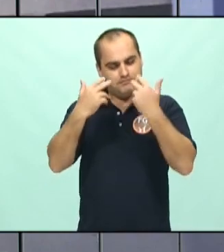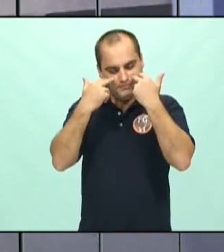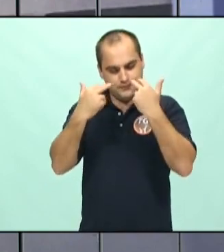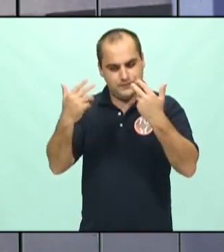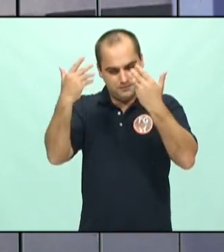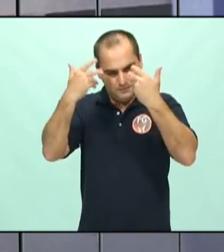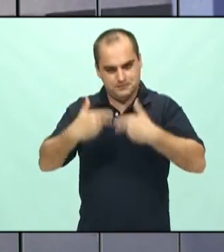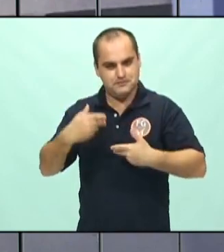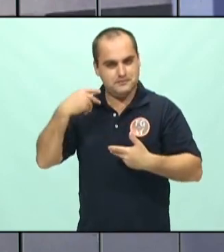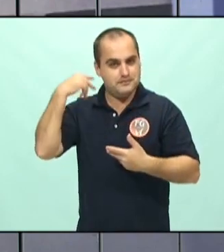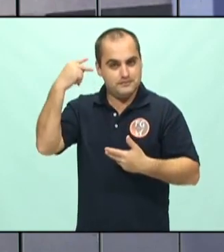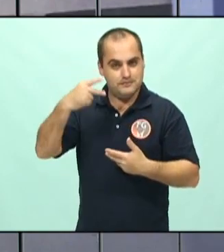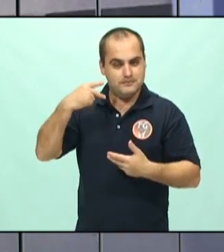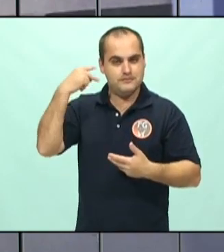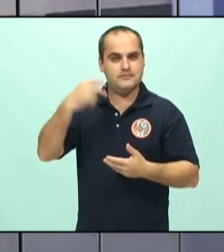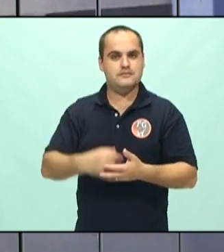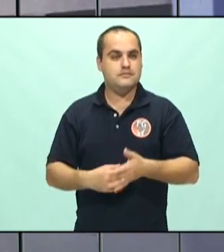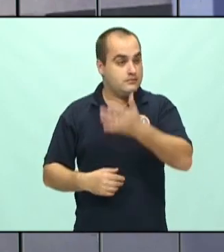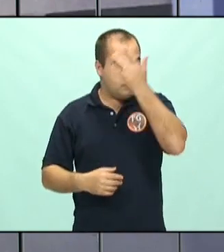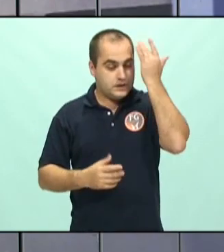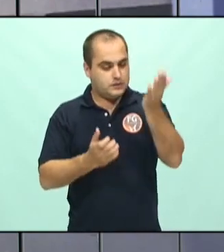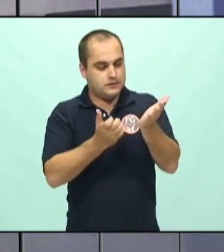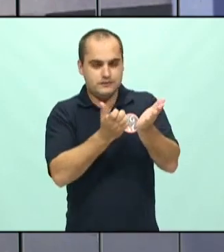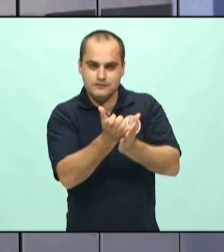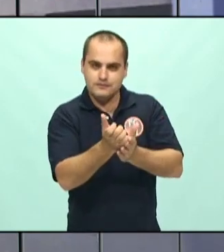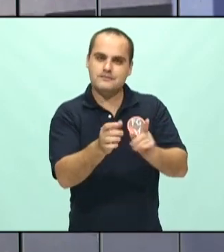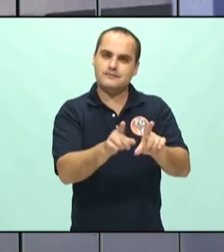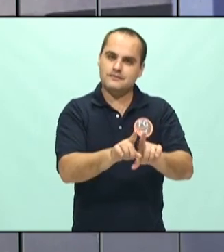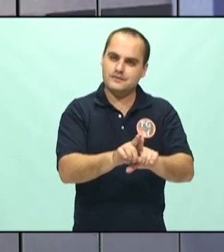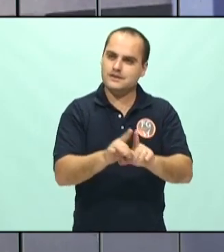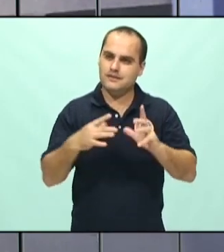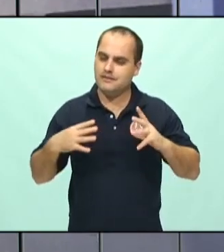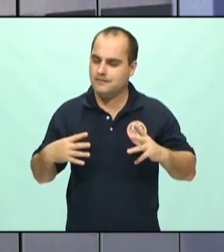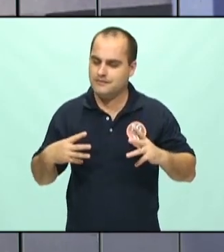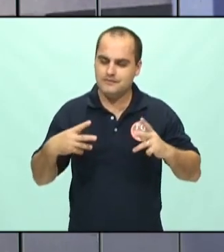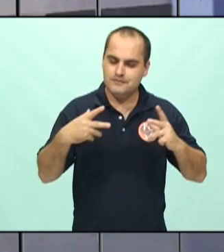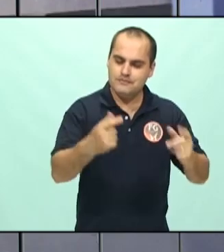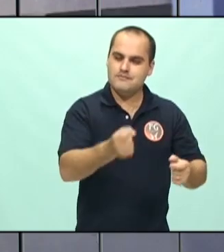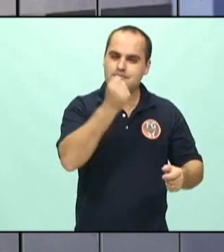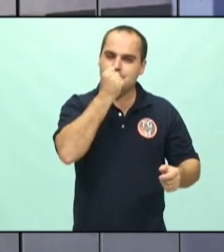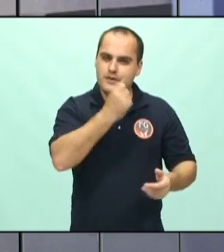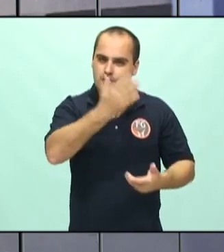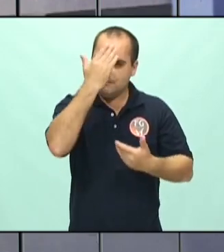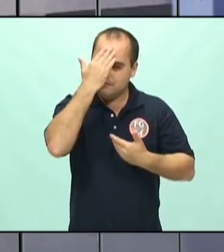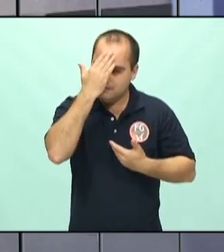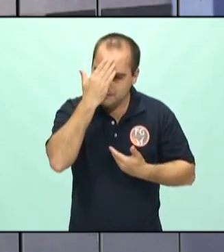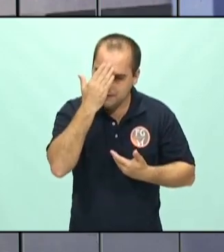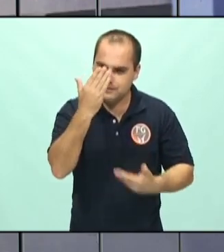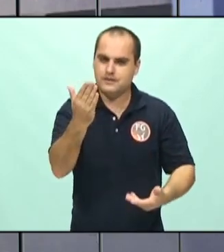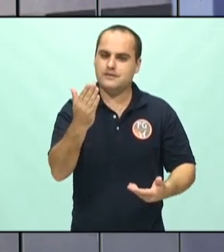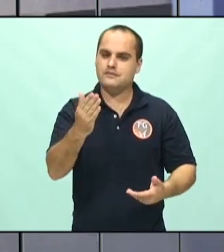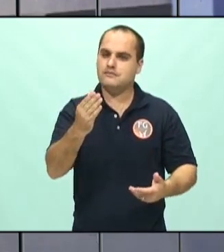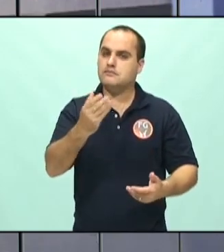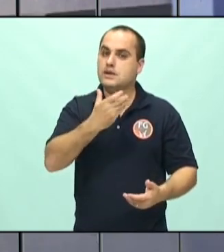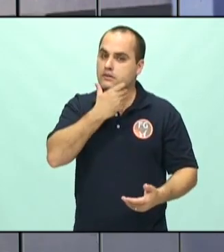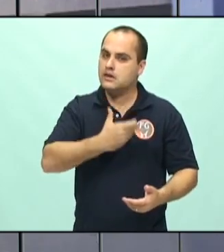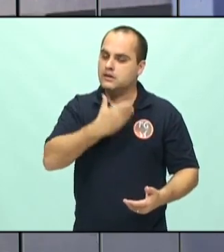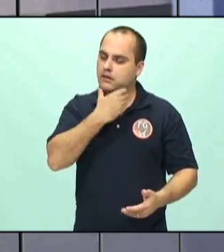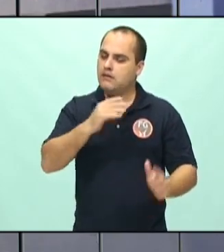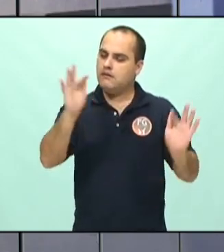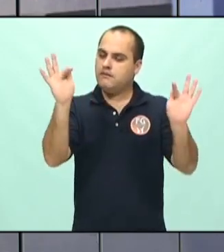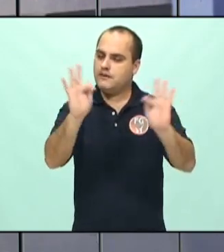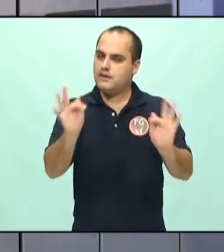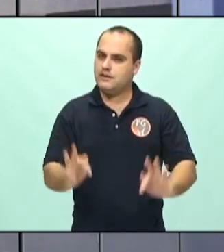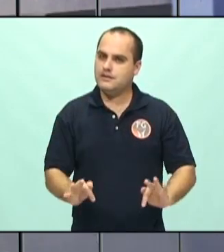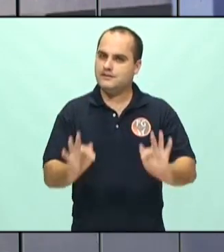pessoal efetivo aqui tudo sou muito bom brigado e que estejam natal feliz com a sua família